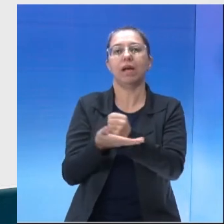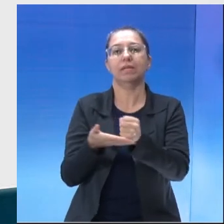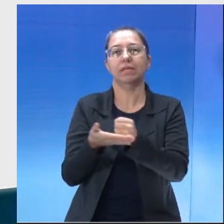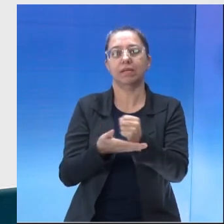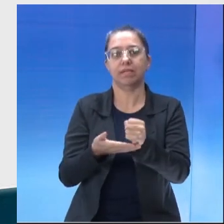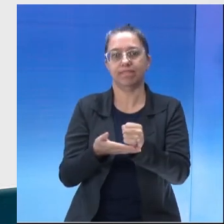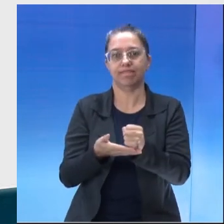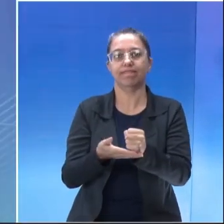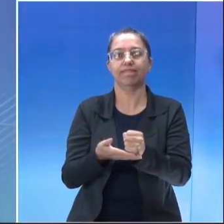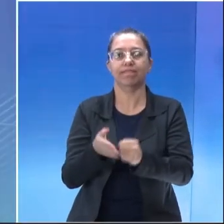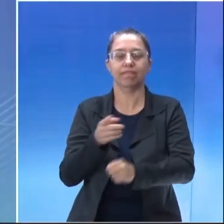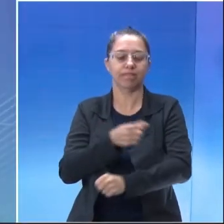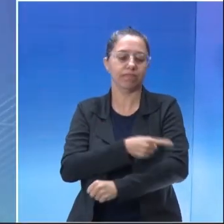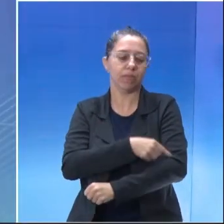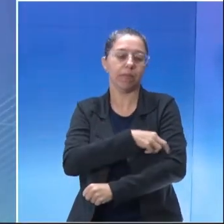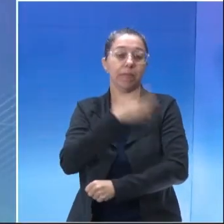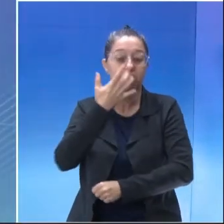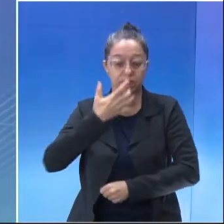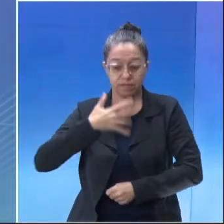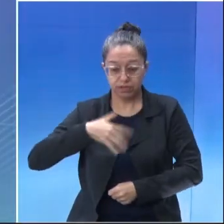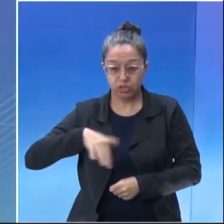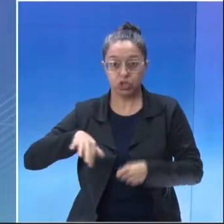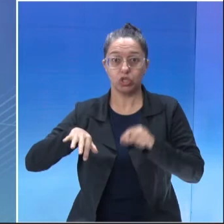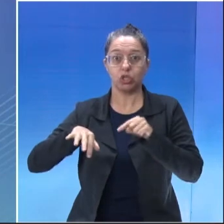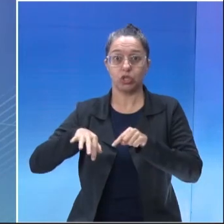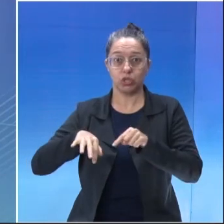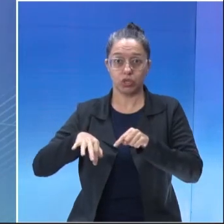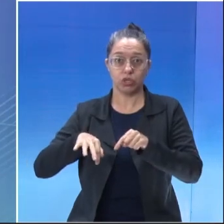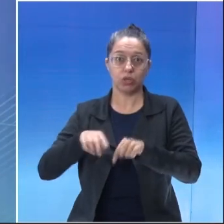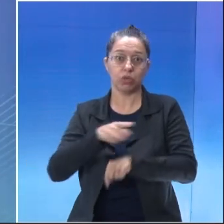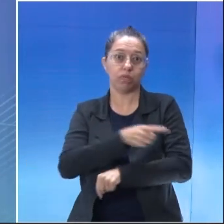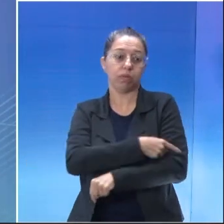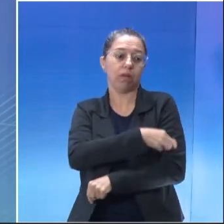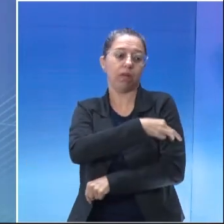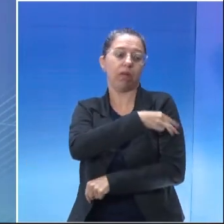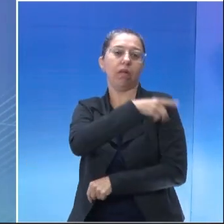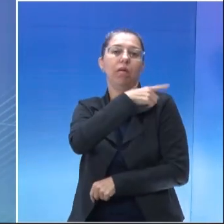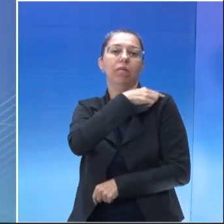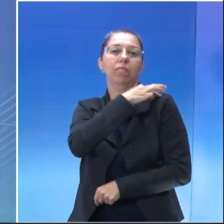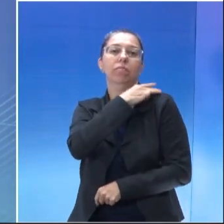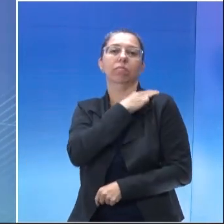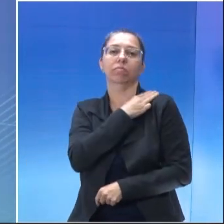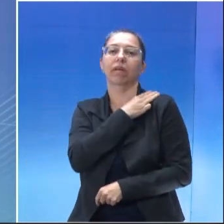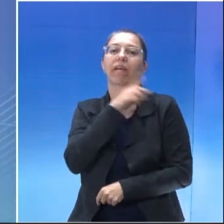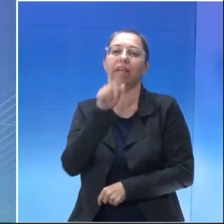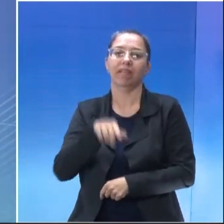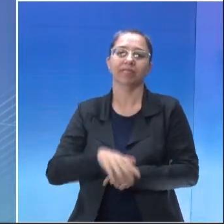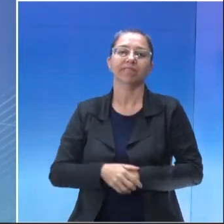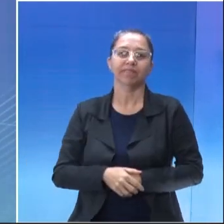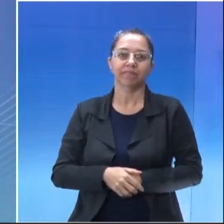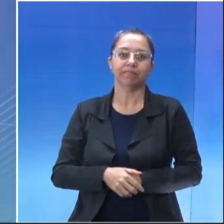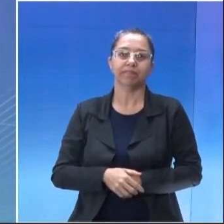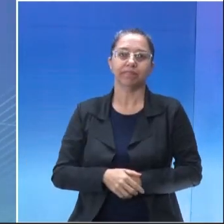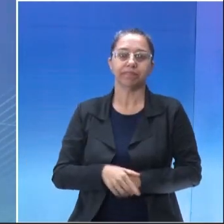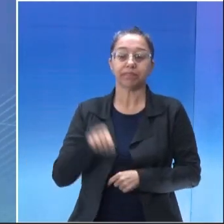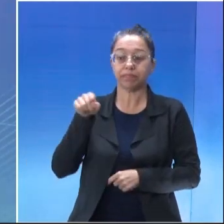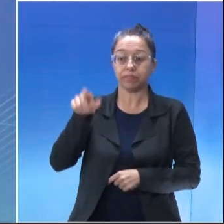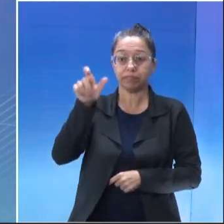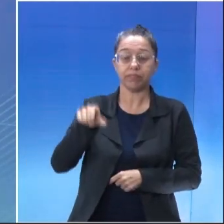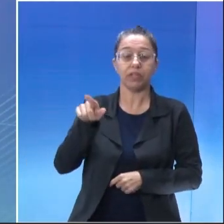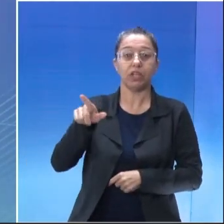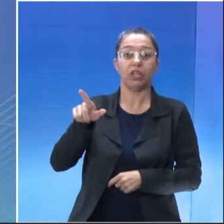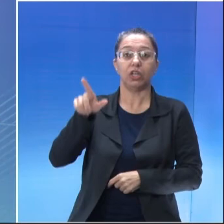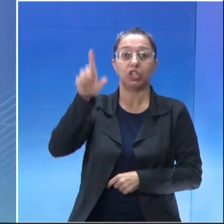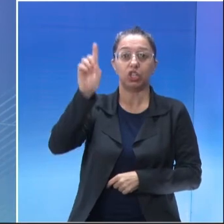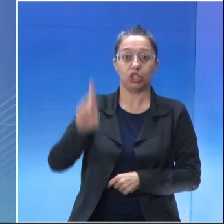Desde a educação infantil, ensino fundamental, ensino médio. Então, de acordo com a diretora da Unesco, esse